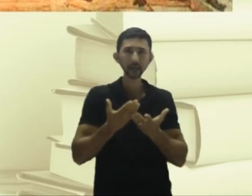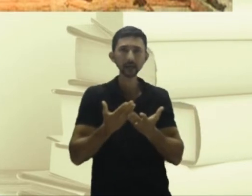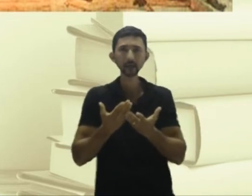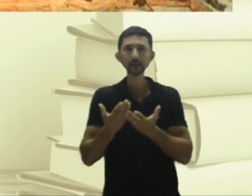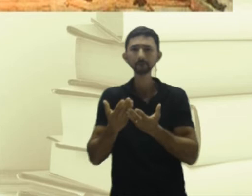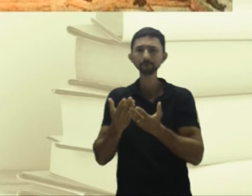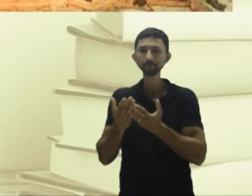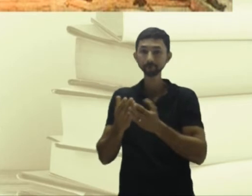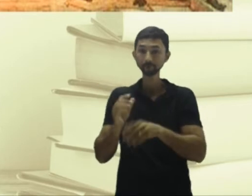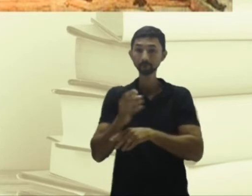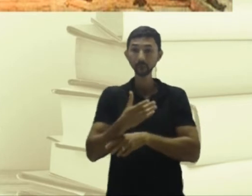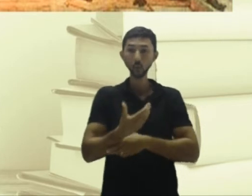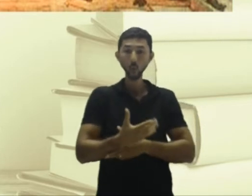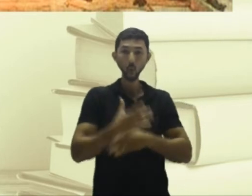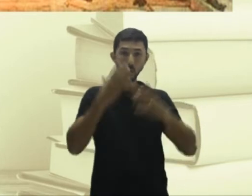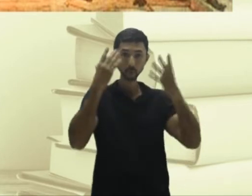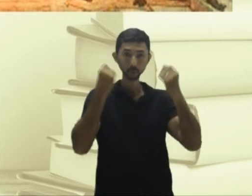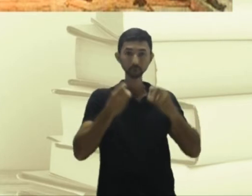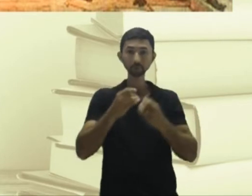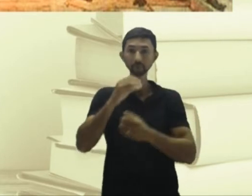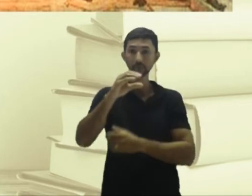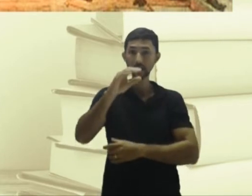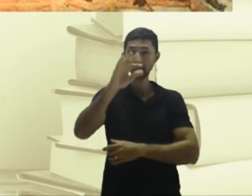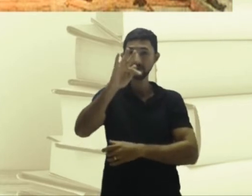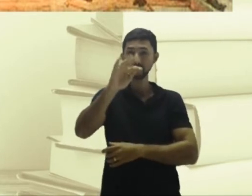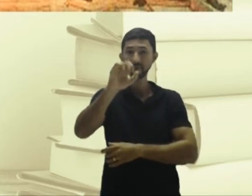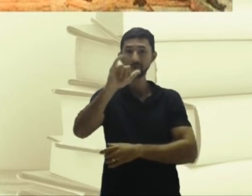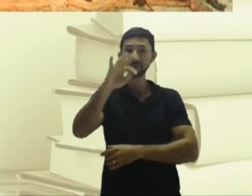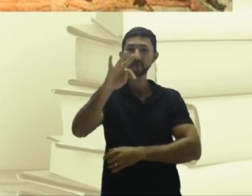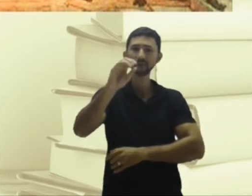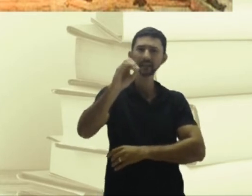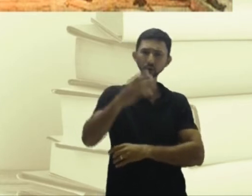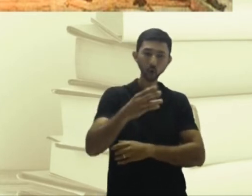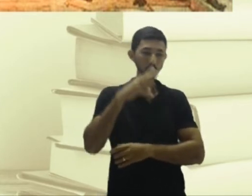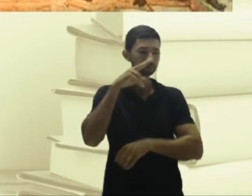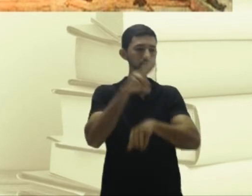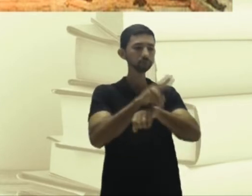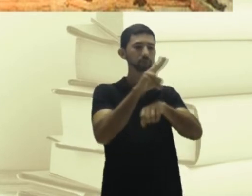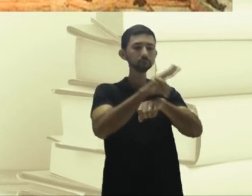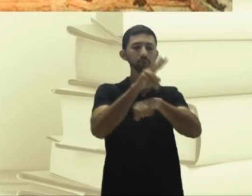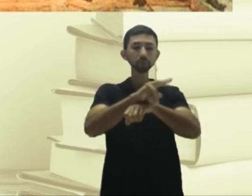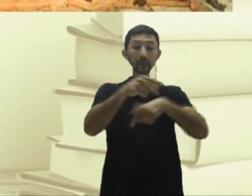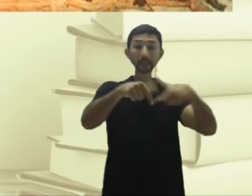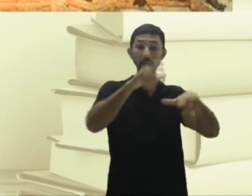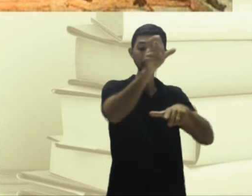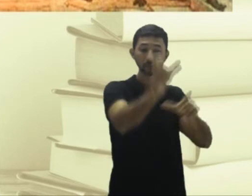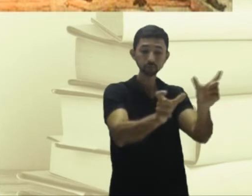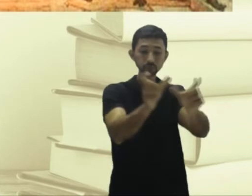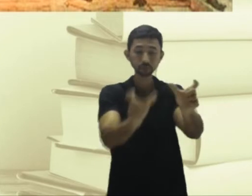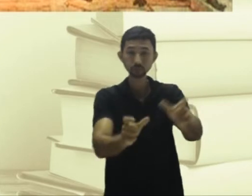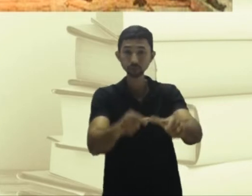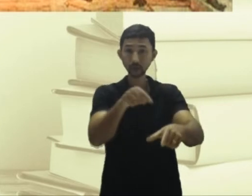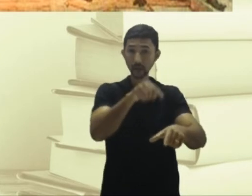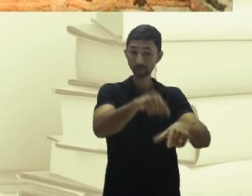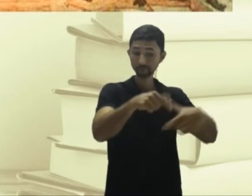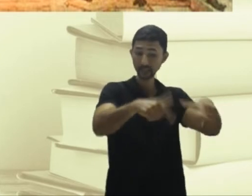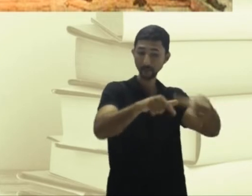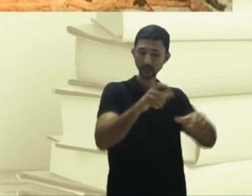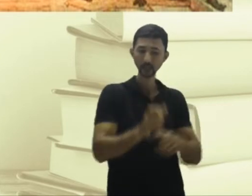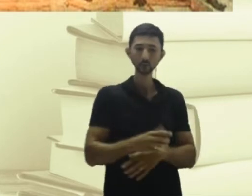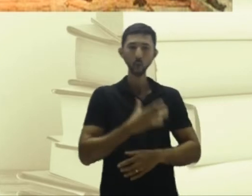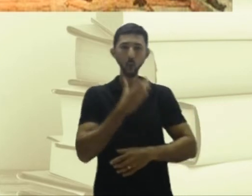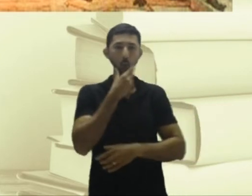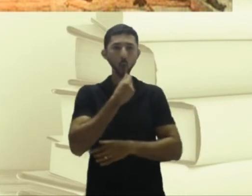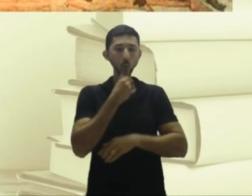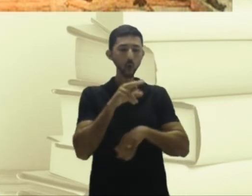fiscalizados de perto pela figura do feitor, que era uma espécie de capataz, que fiscalizava o trabalho dos